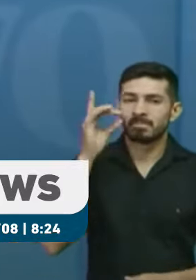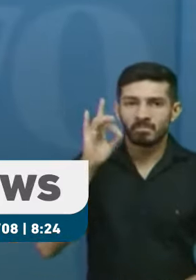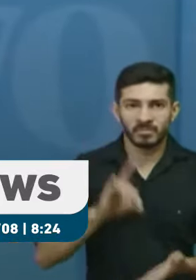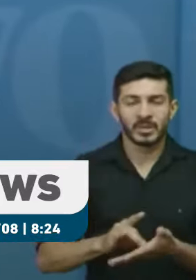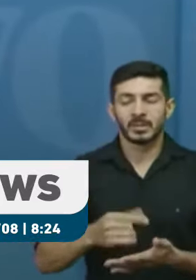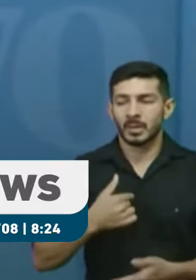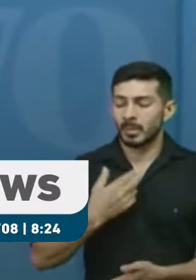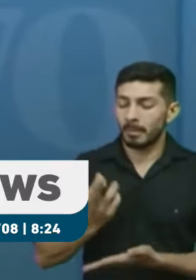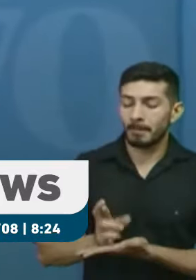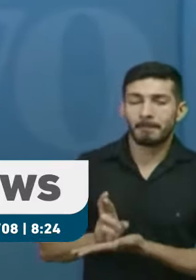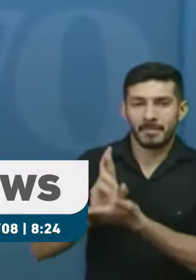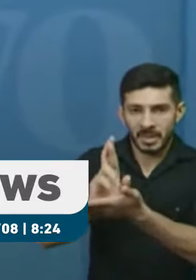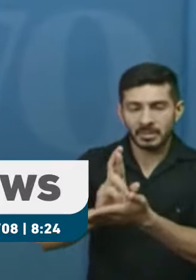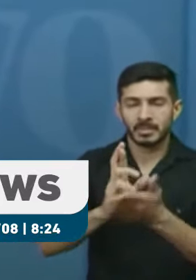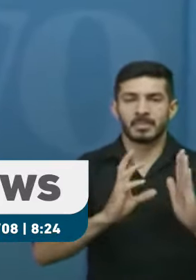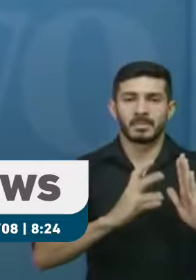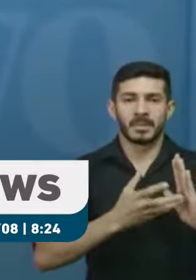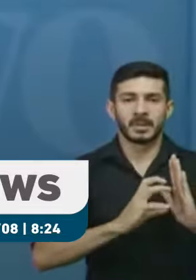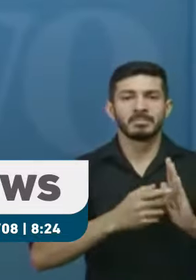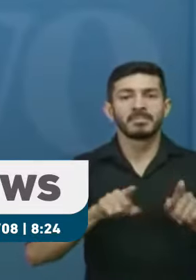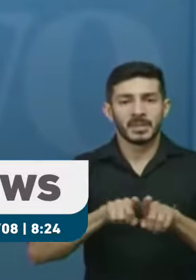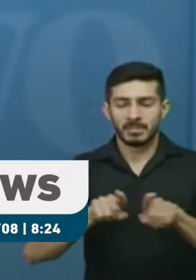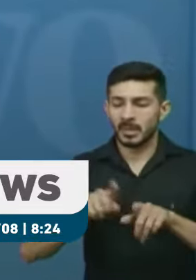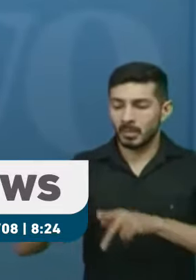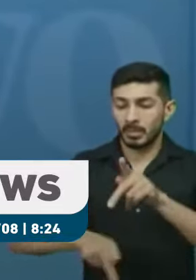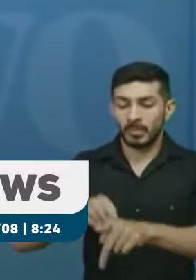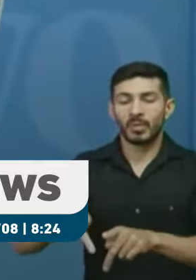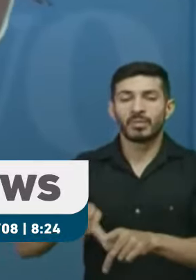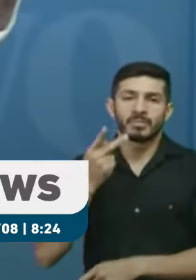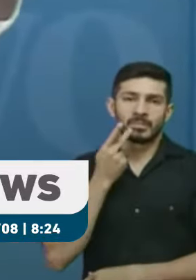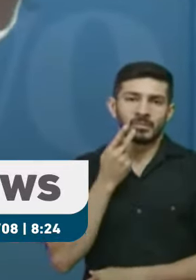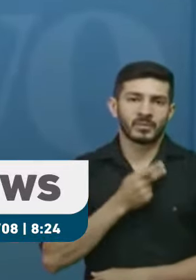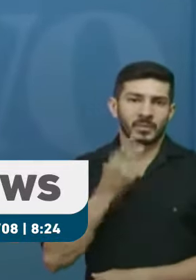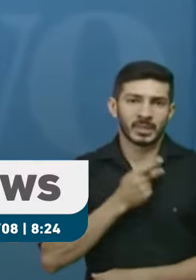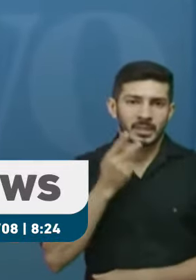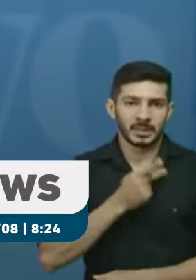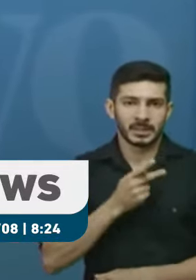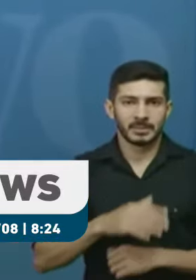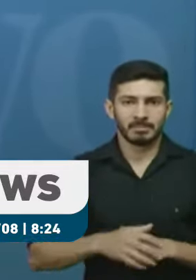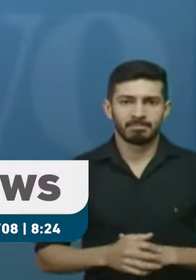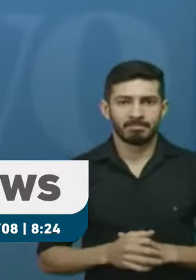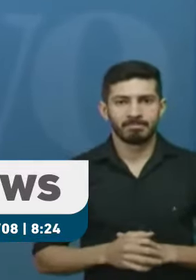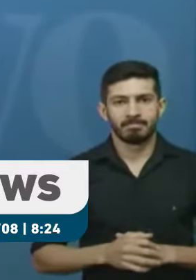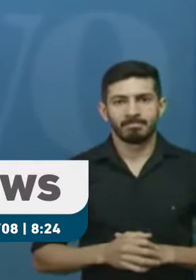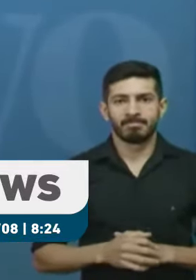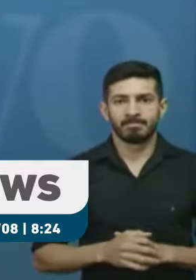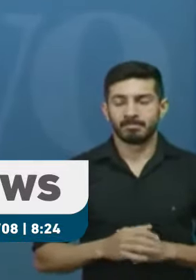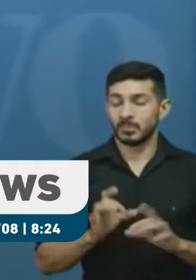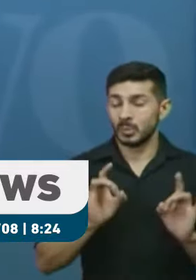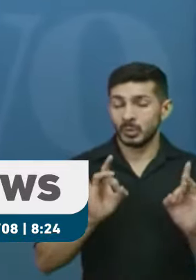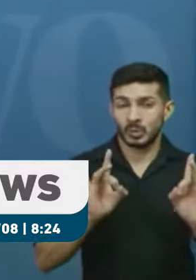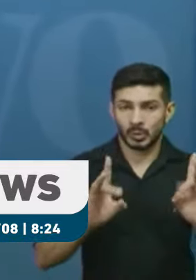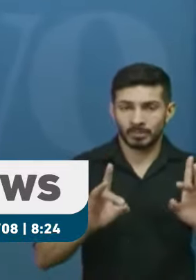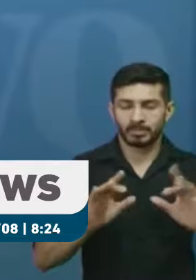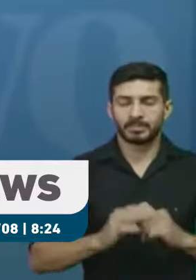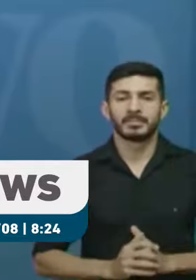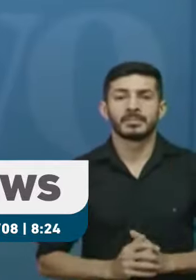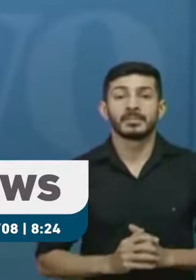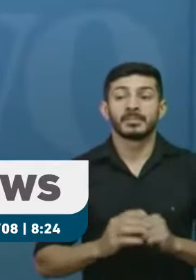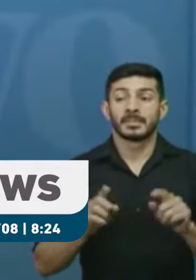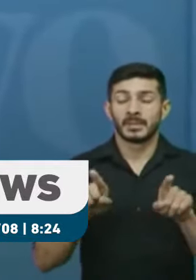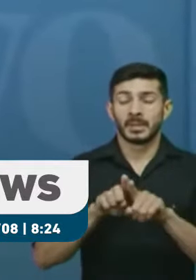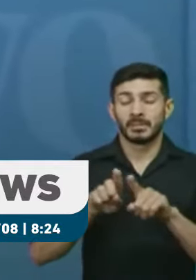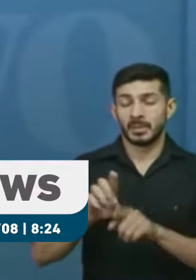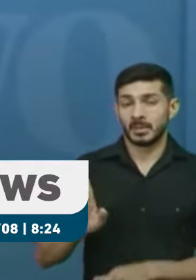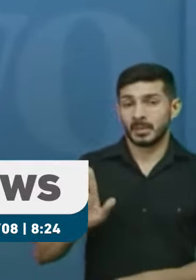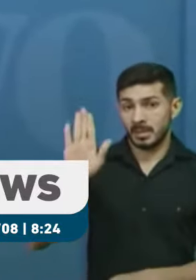tô aqui representando um partido e o Povo de Fortaleza sem nenhuma marra é isso Prefeito e o candidato